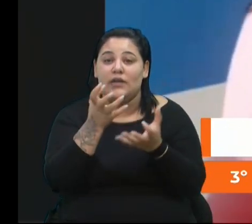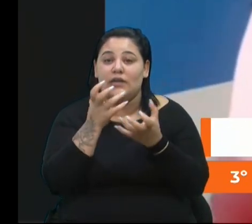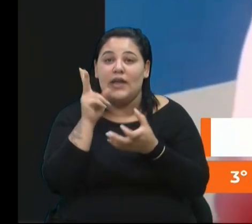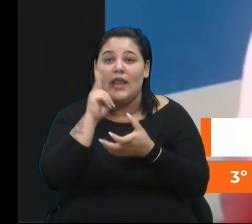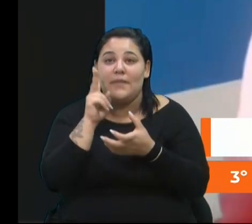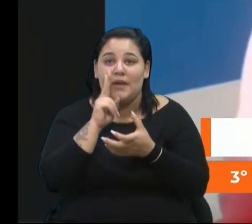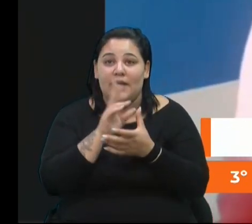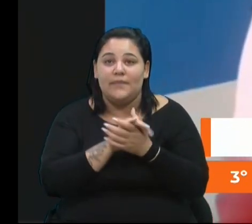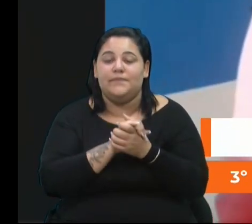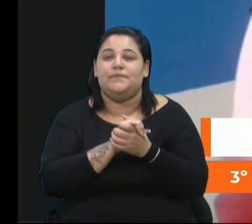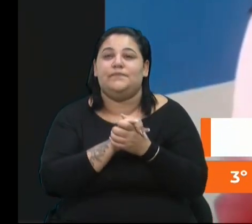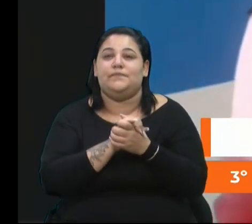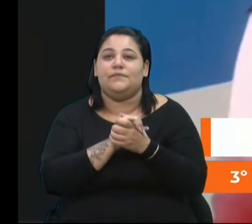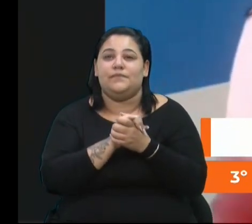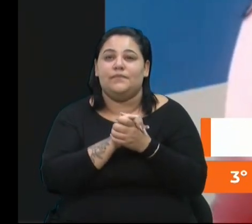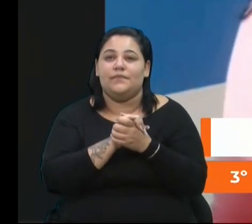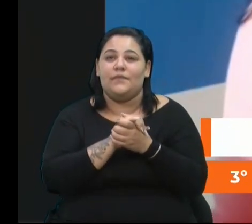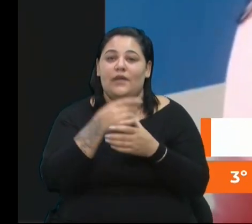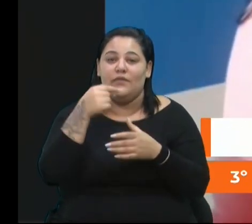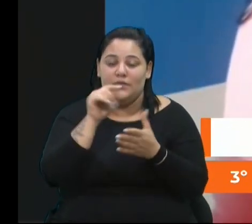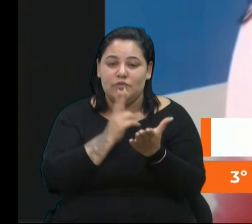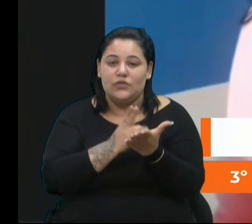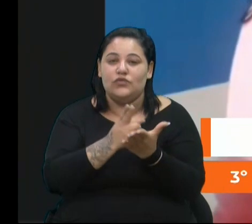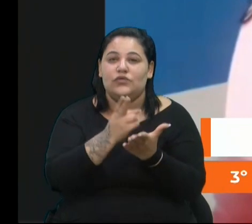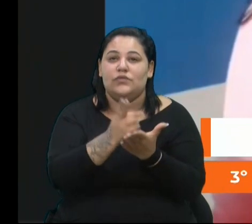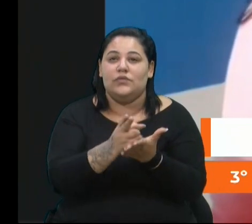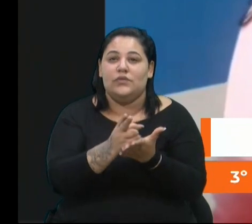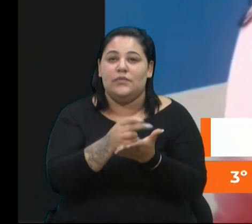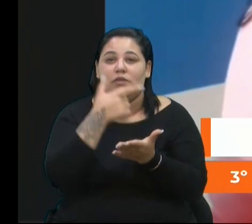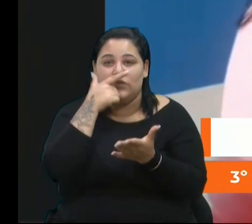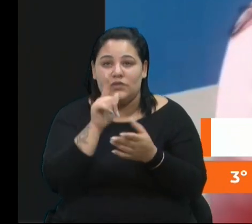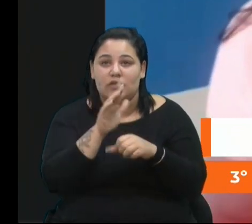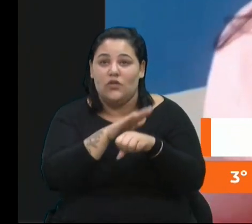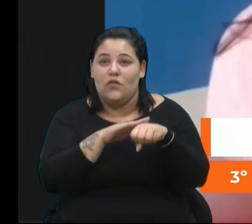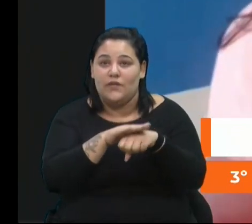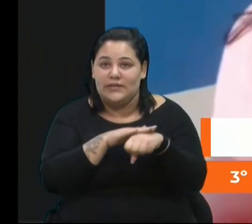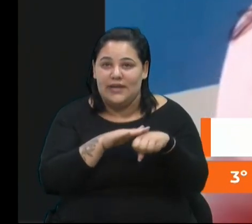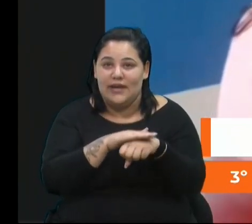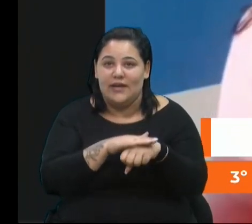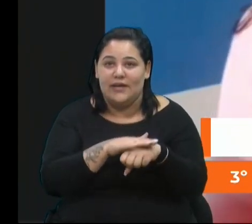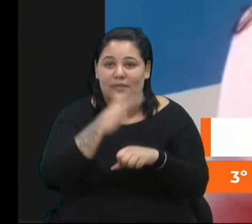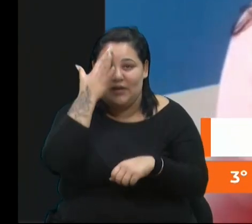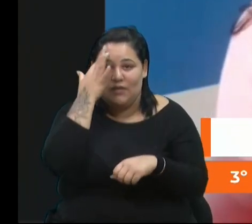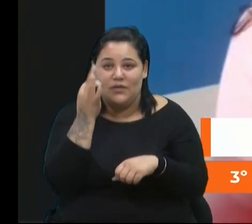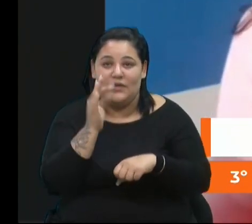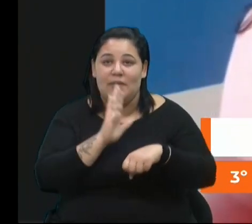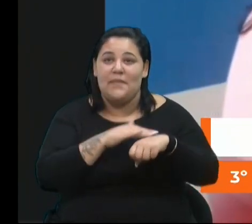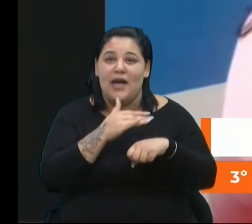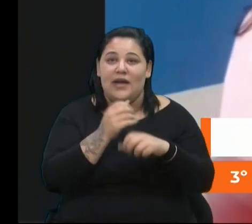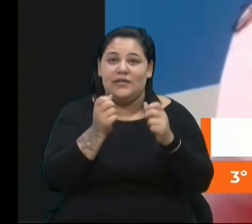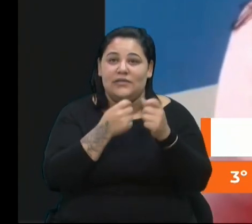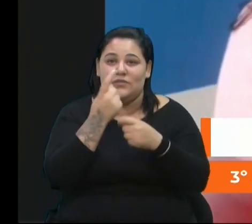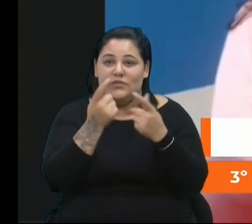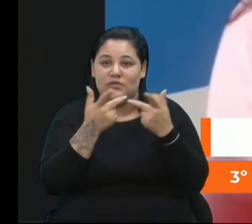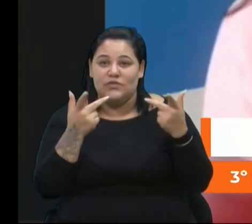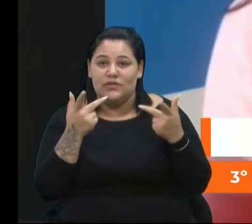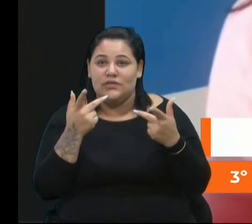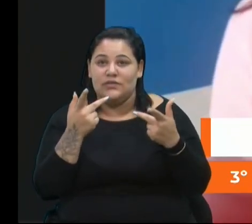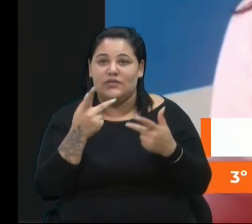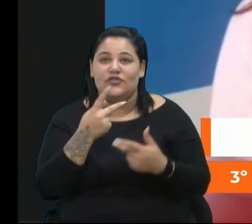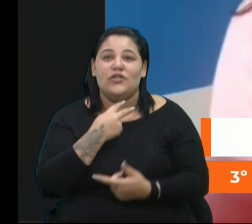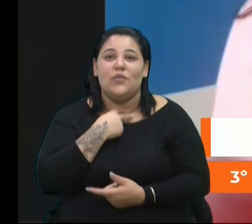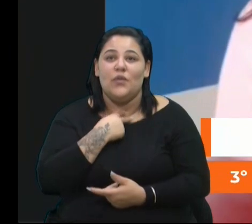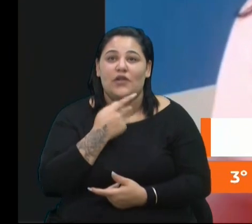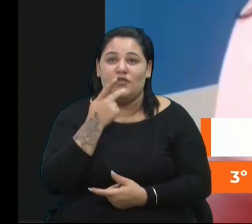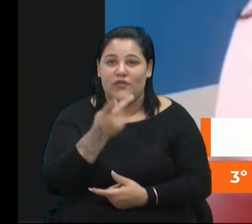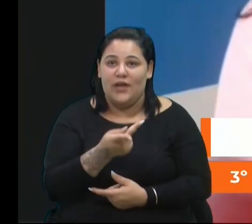reforçar. Vamos seguir para conseguir conversar e para entender um pouco mais do que a gente não pode falar. Eu